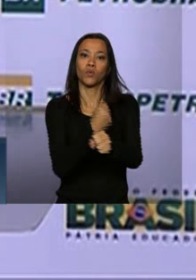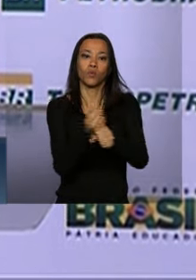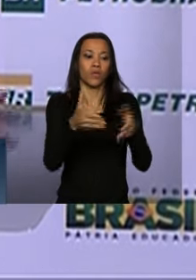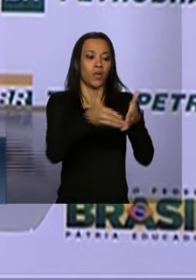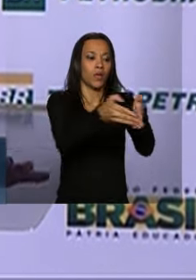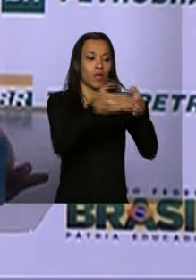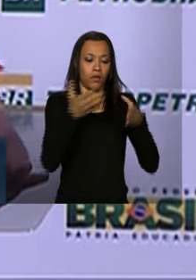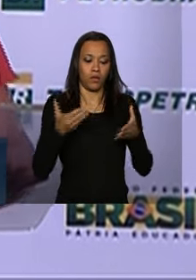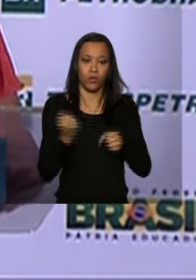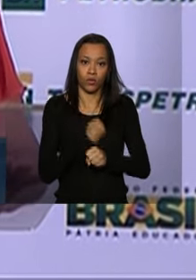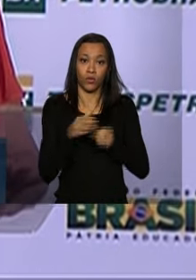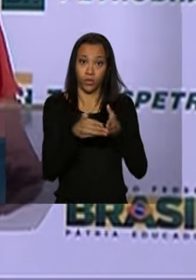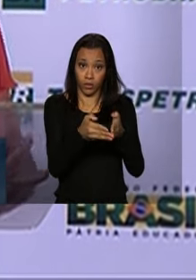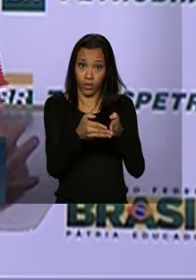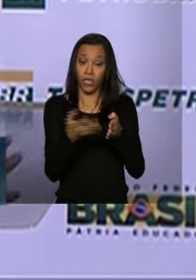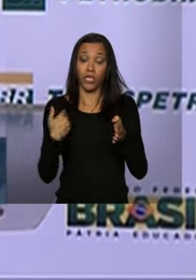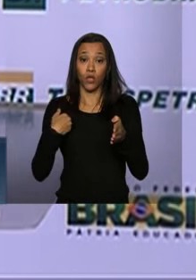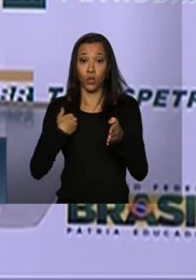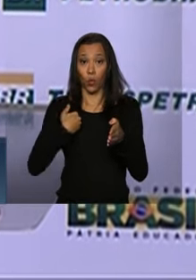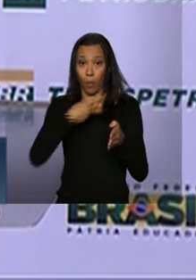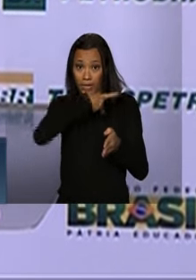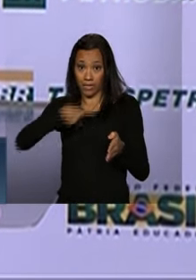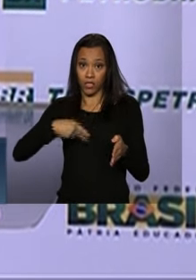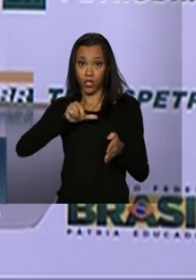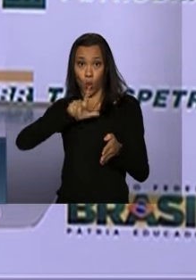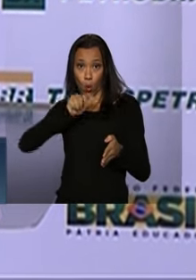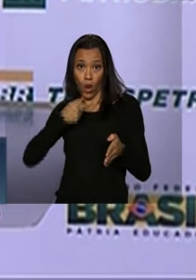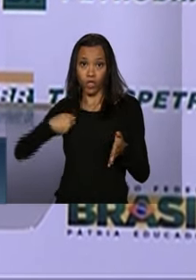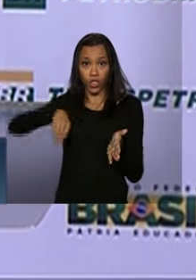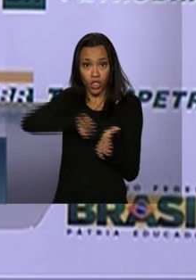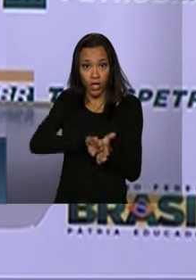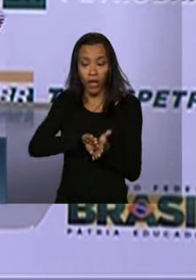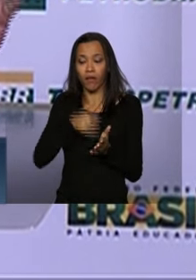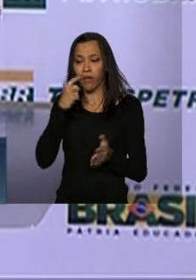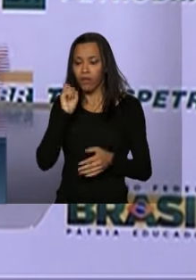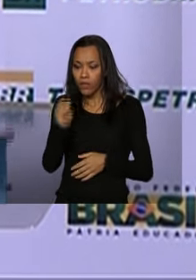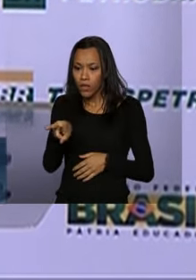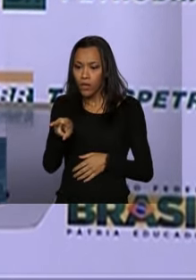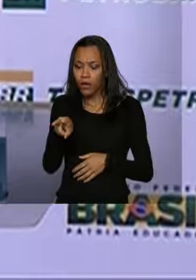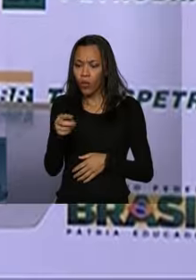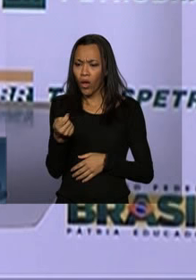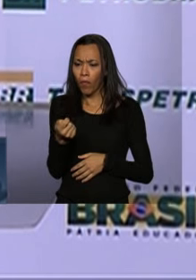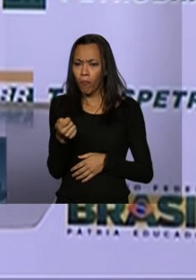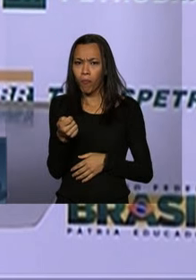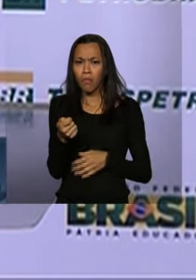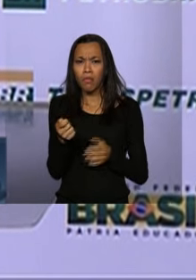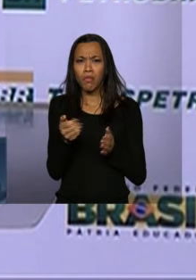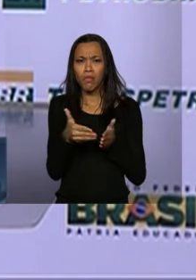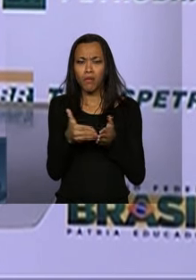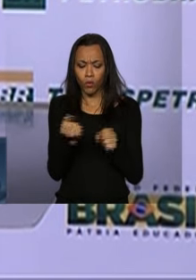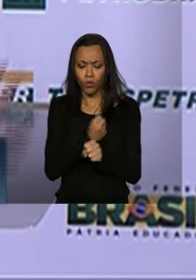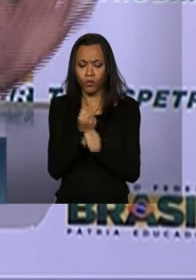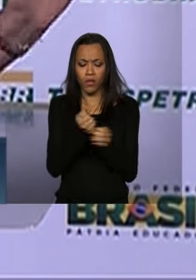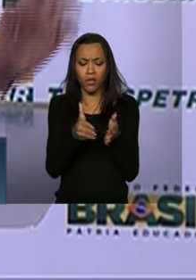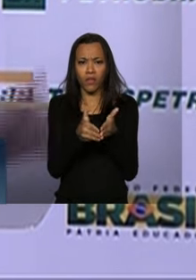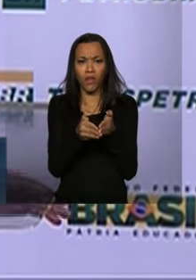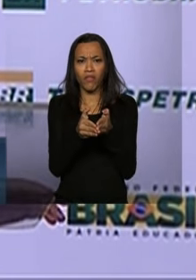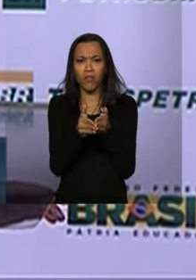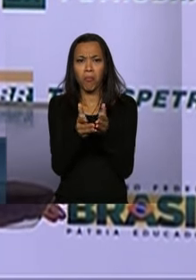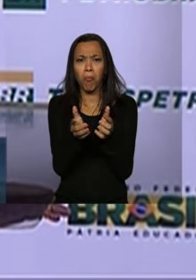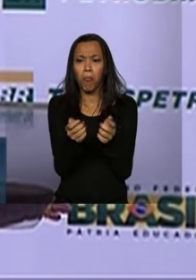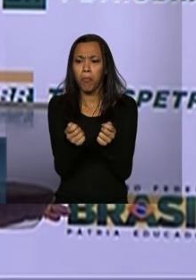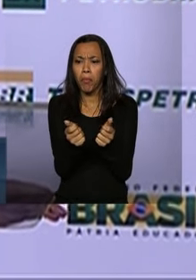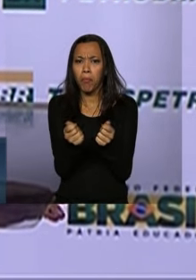da Silva chegou ao governo, eram estaleiros que produziam pequenas embarcações, e alguns